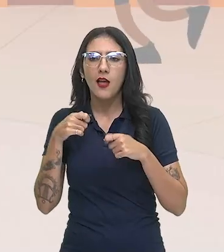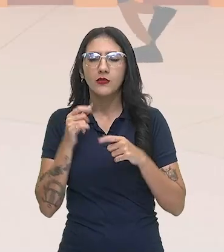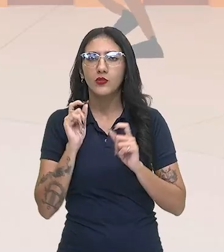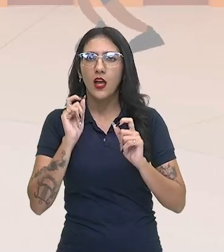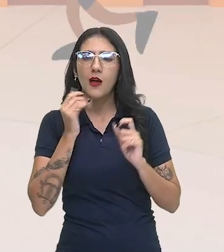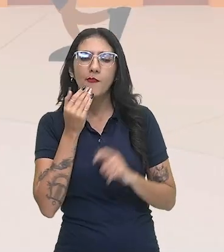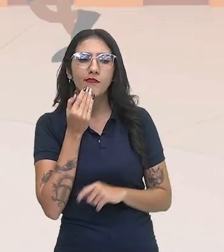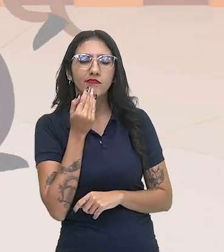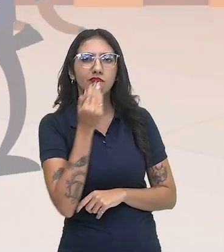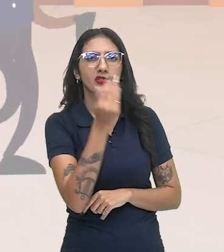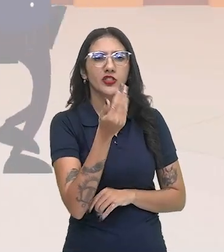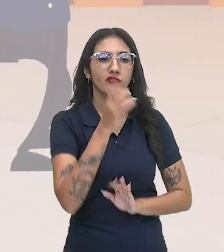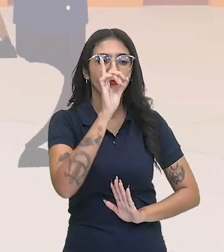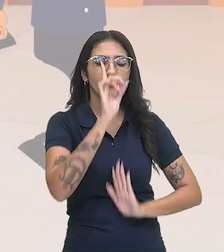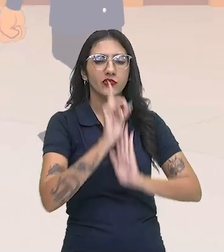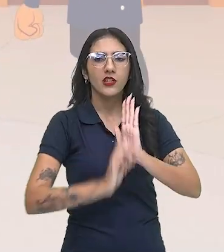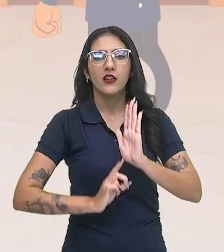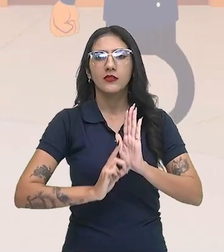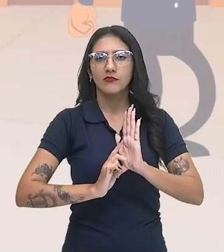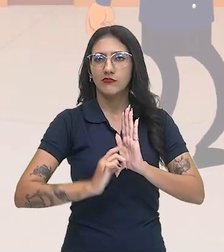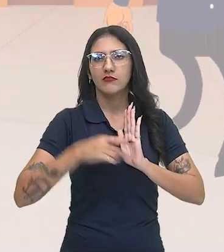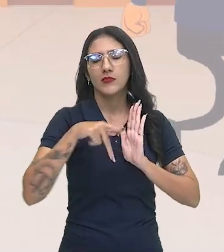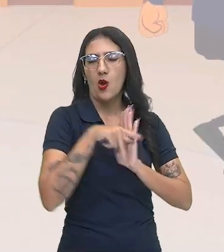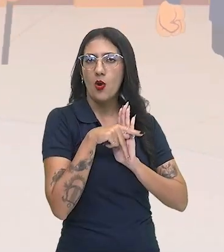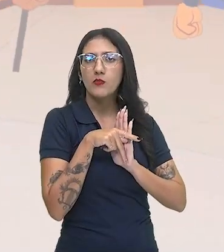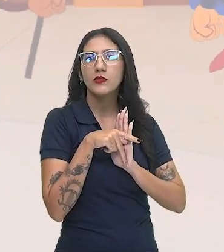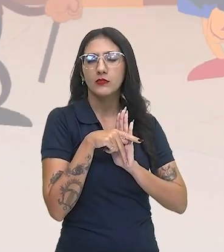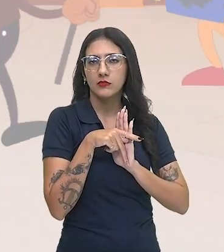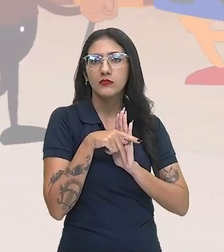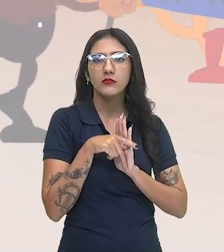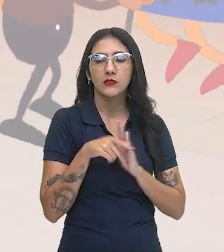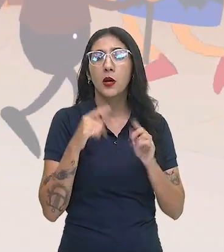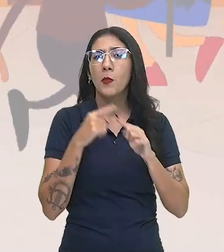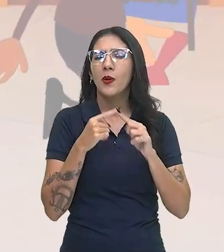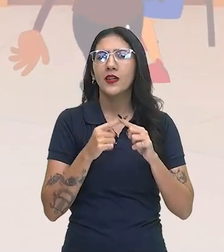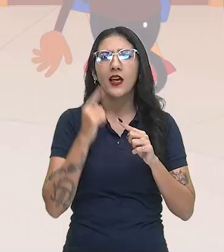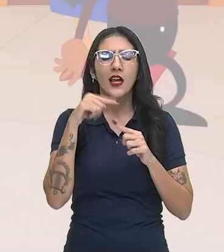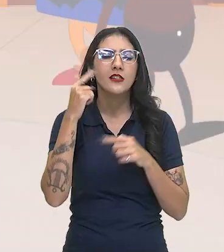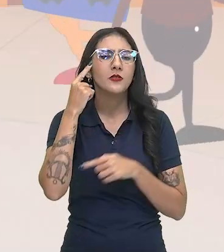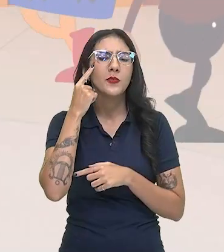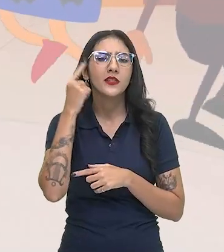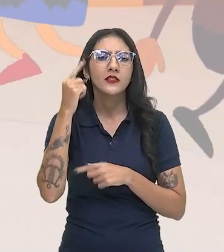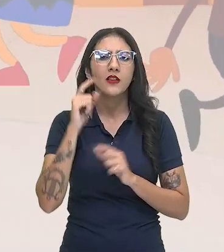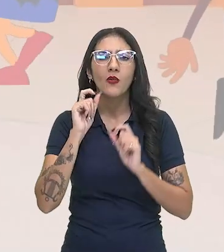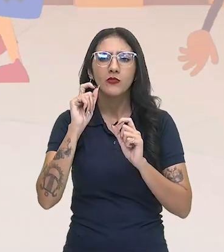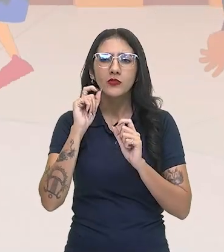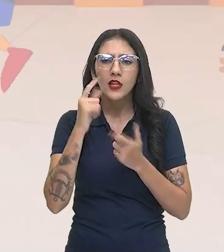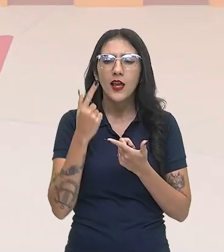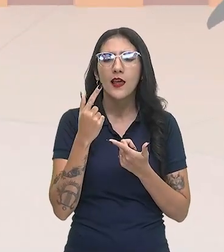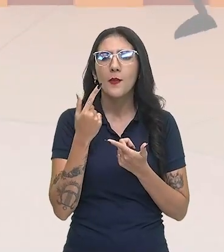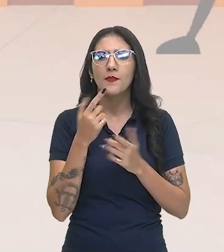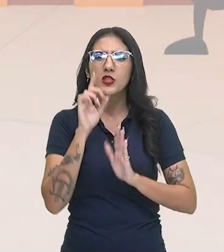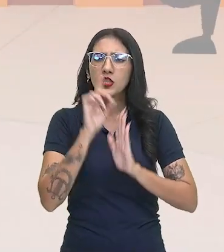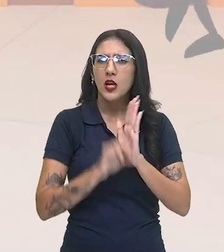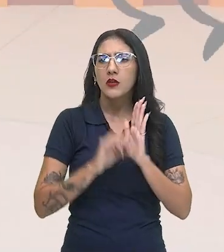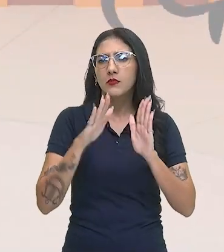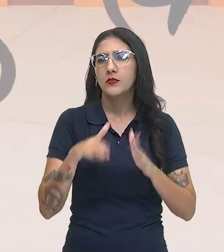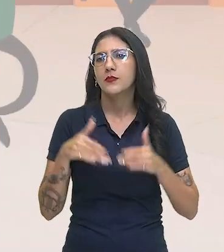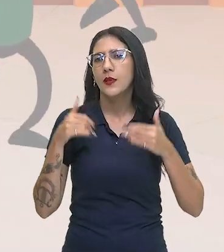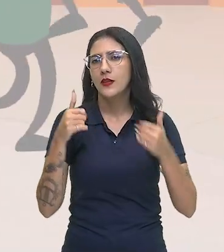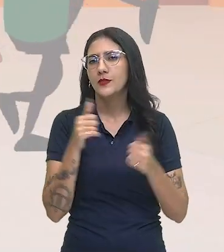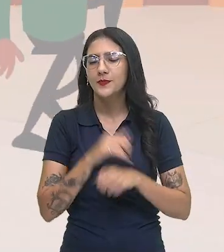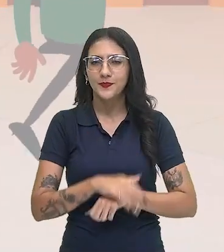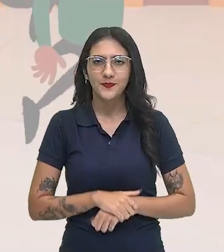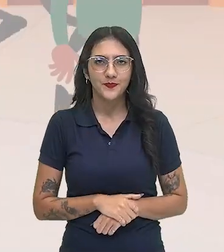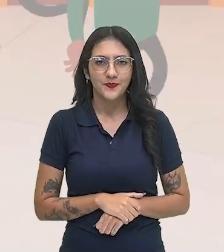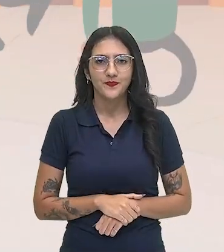interesses diante da condução do governo imperial pelas regências. Então, vamos começar